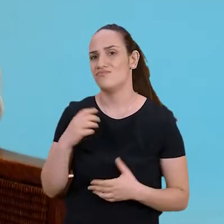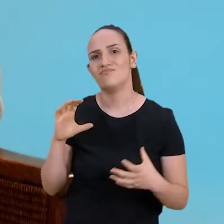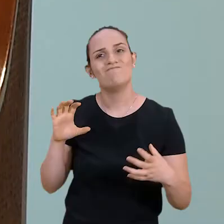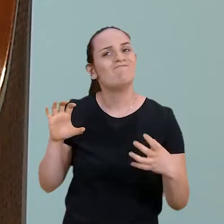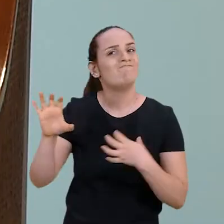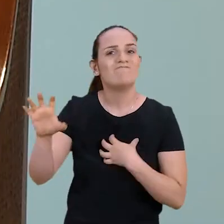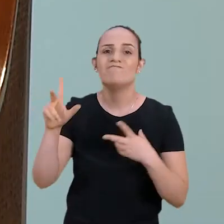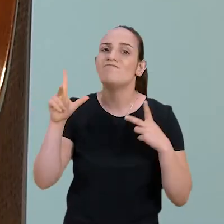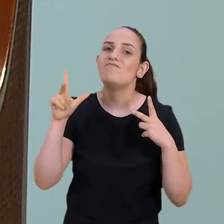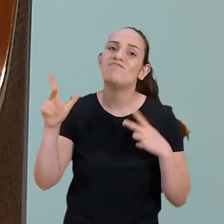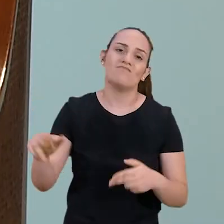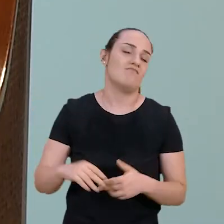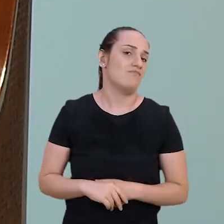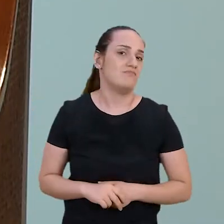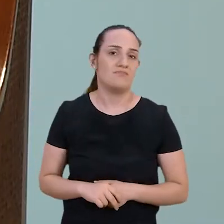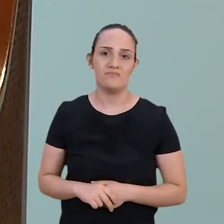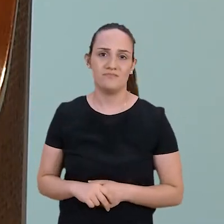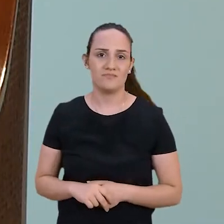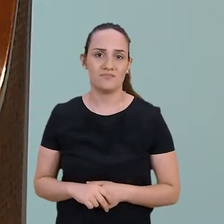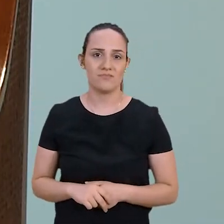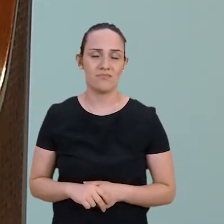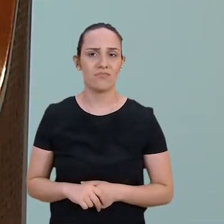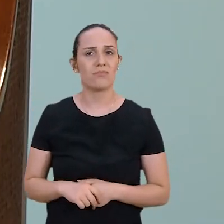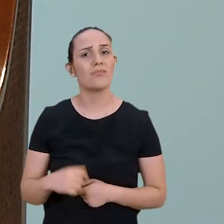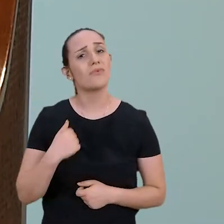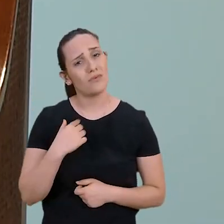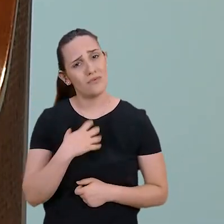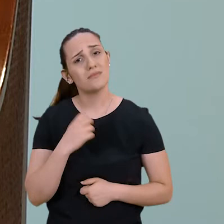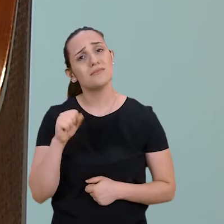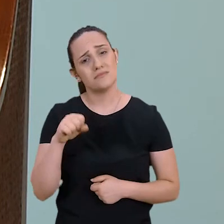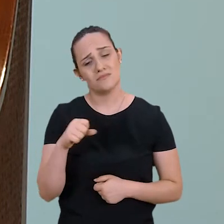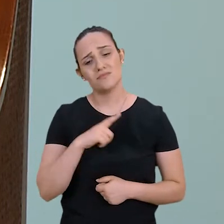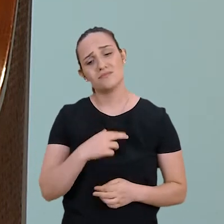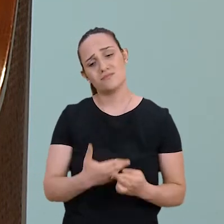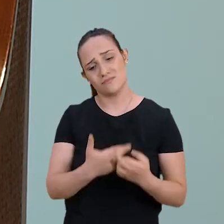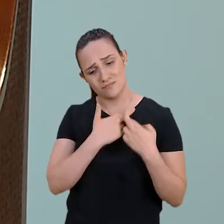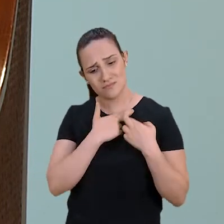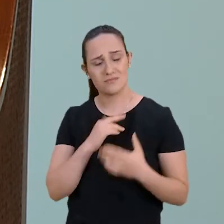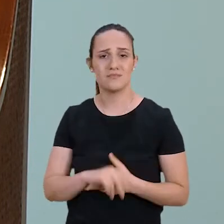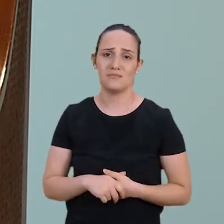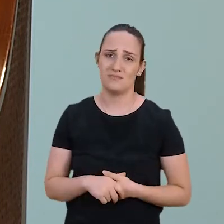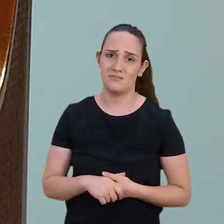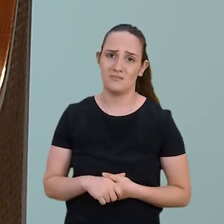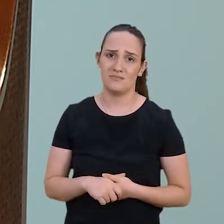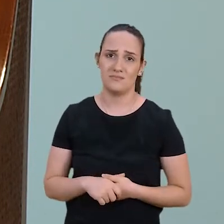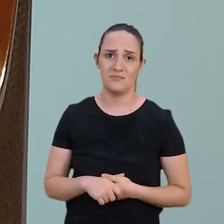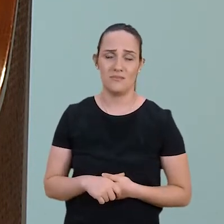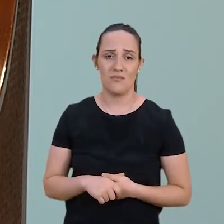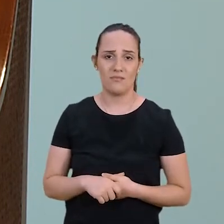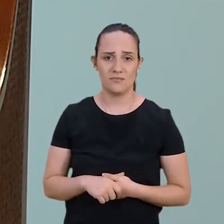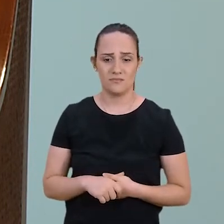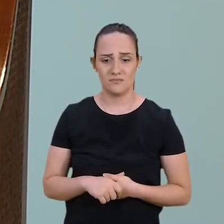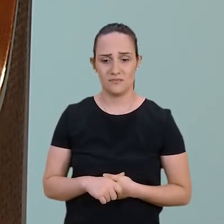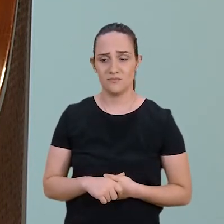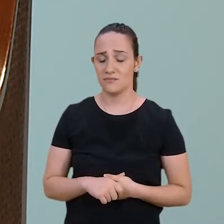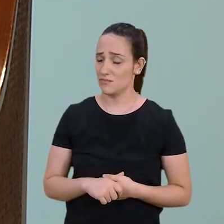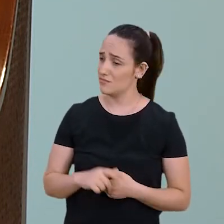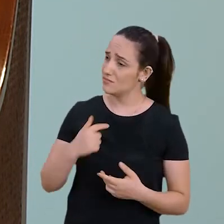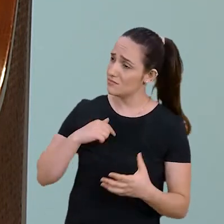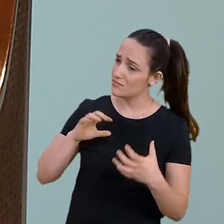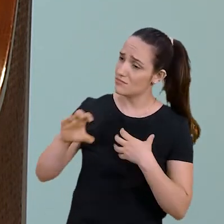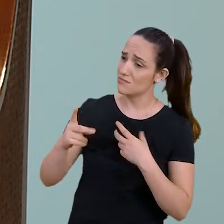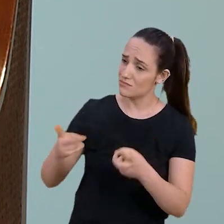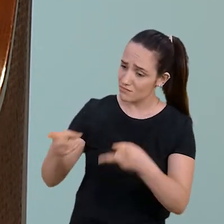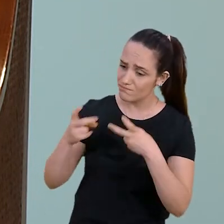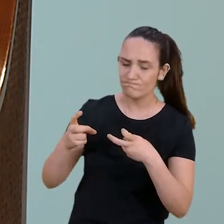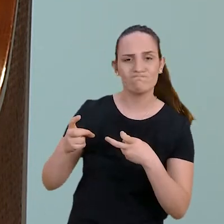sentir, eu sentir uma responsabilidade, uma mágoa que não é minha. Cada vez